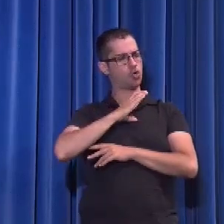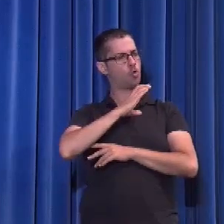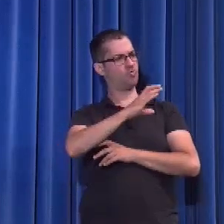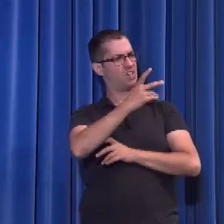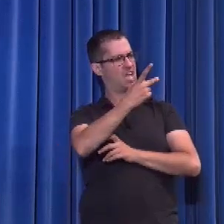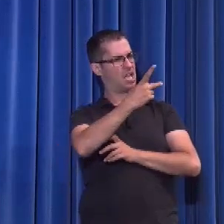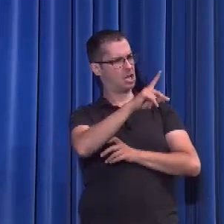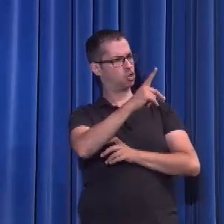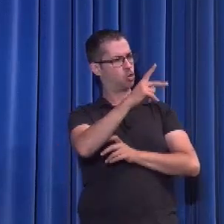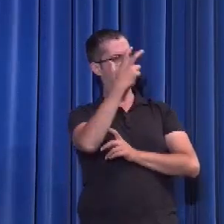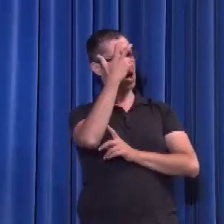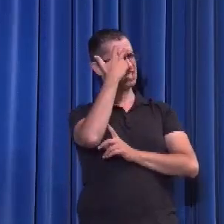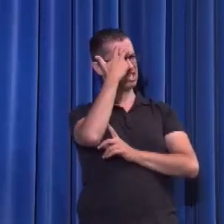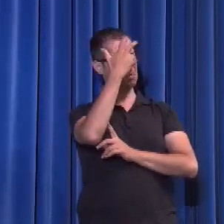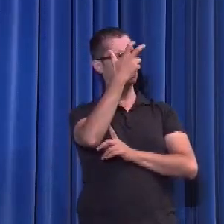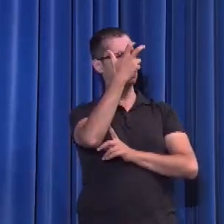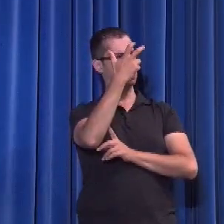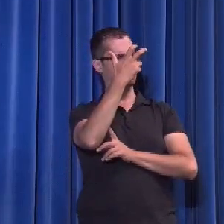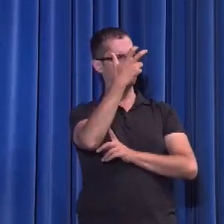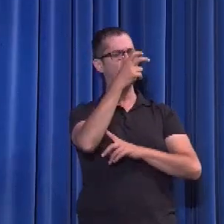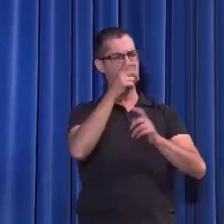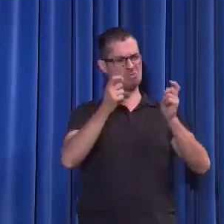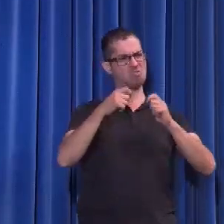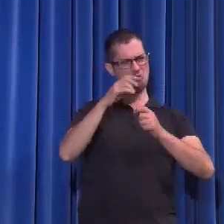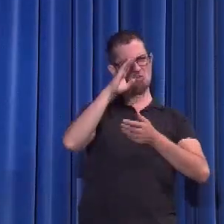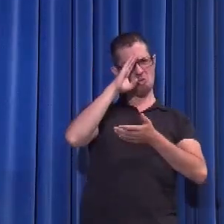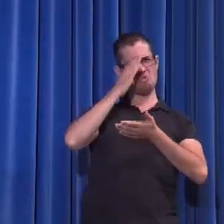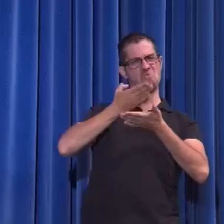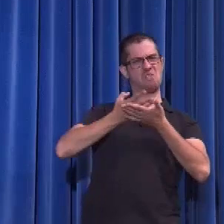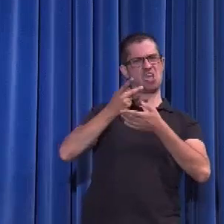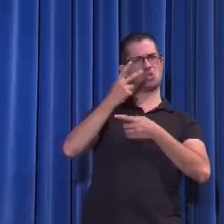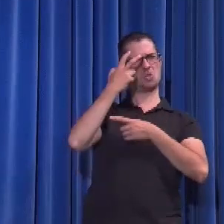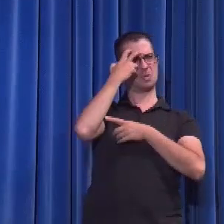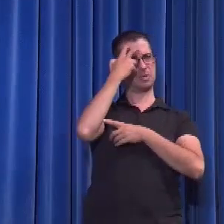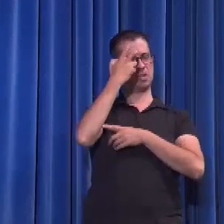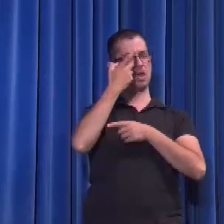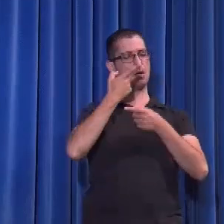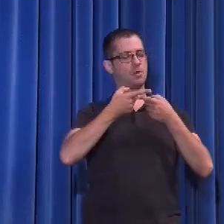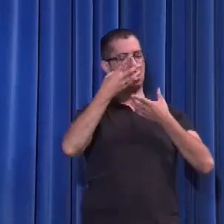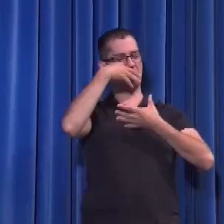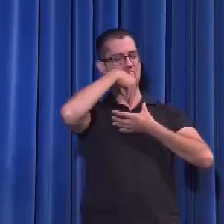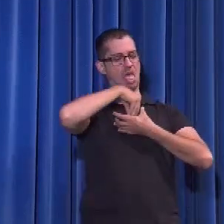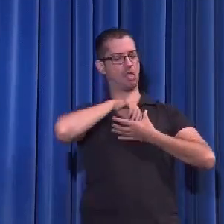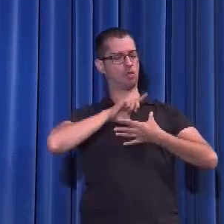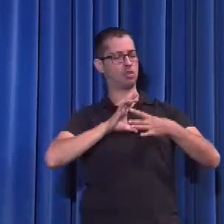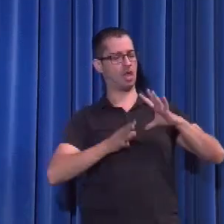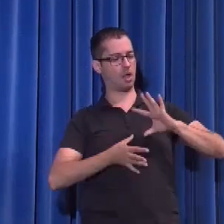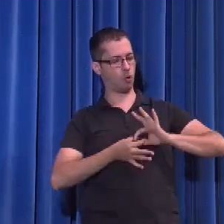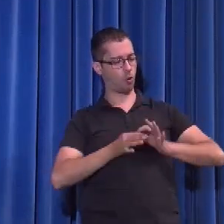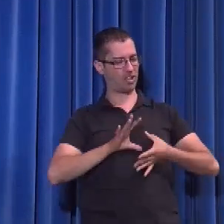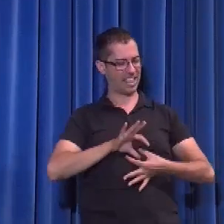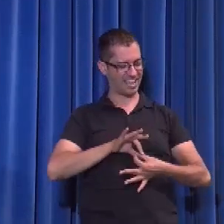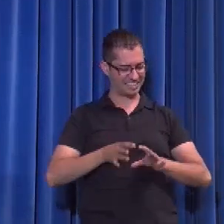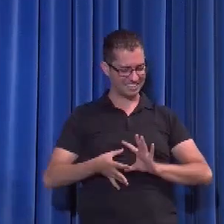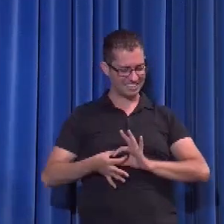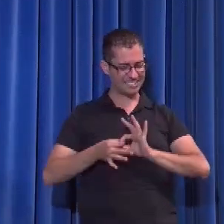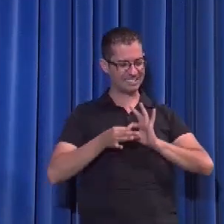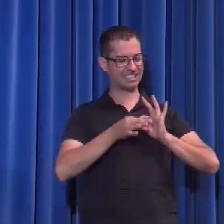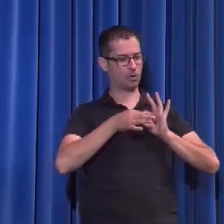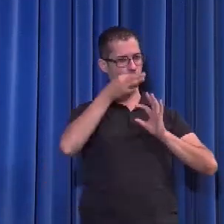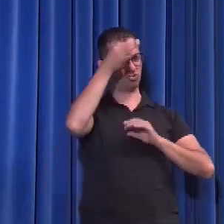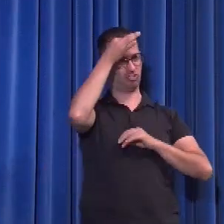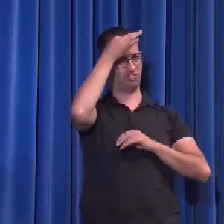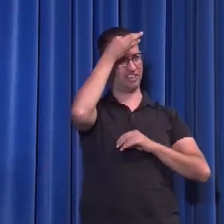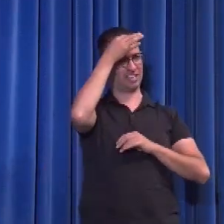sabedoria. Confie, porque dentro de você está uma conexão divina com uma